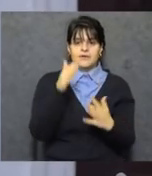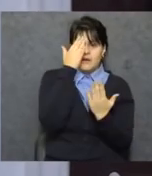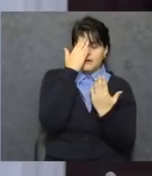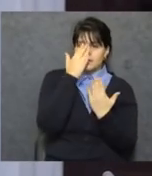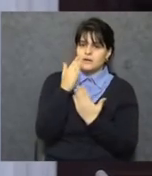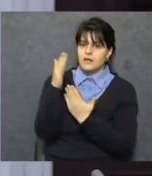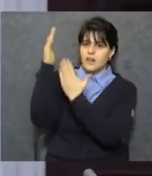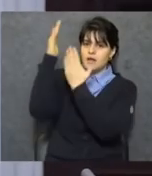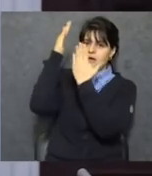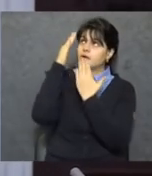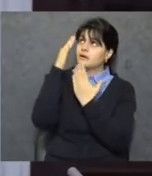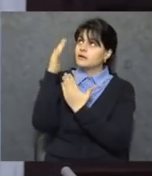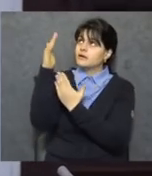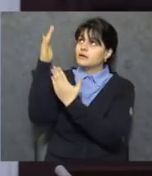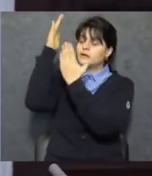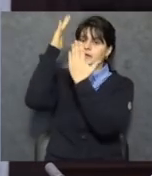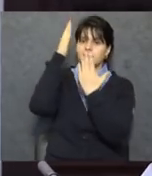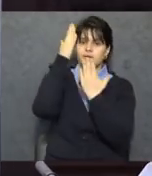céus.